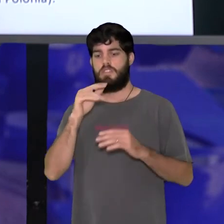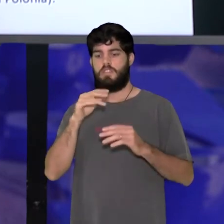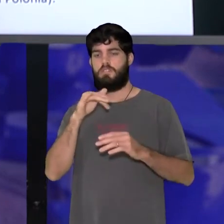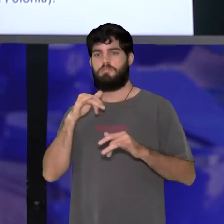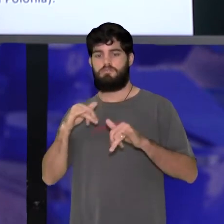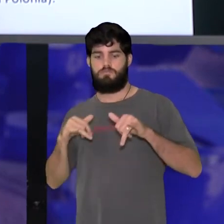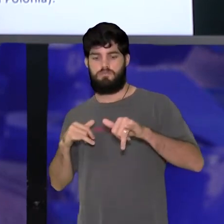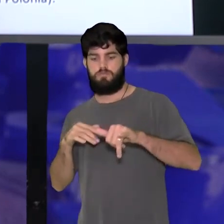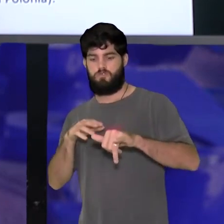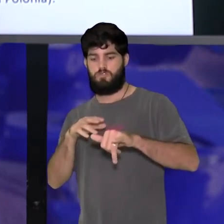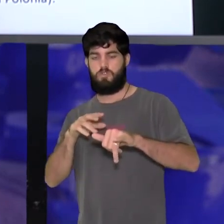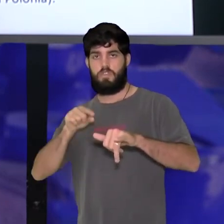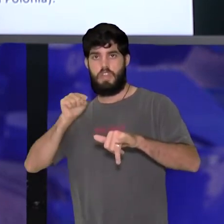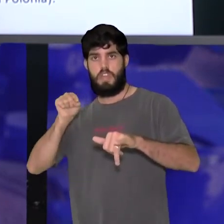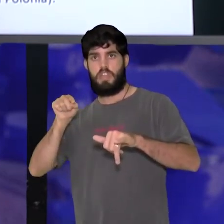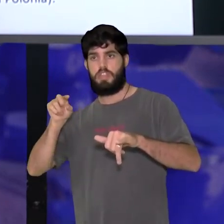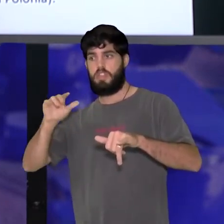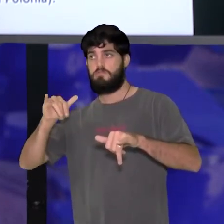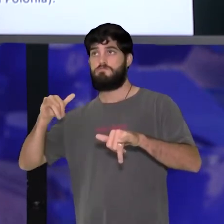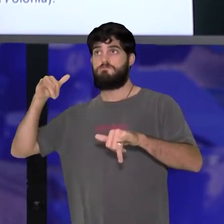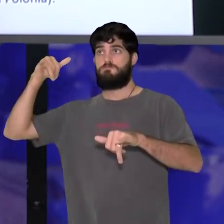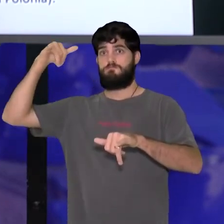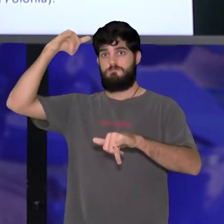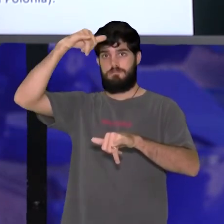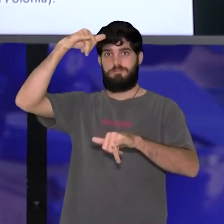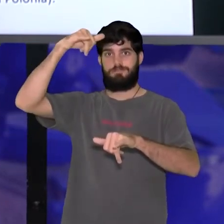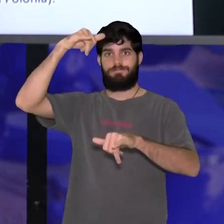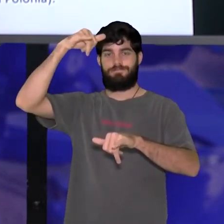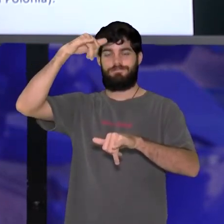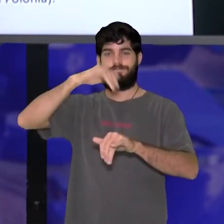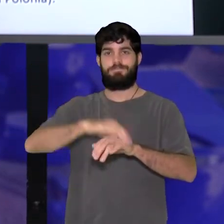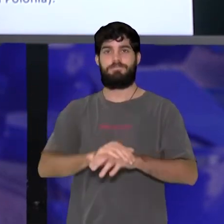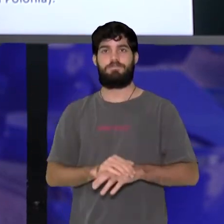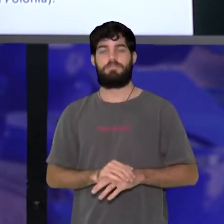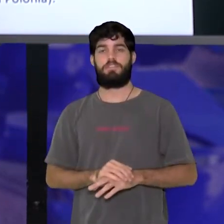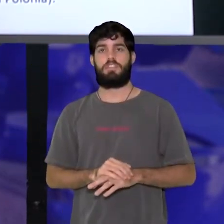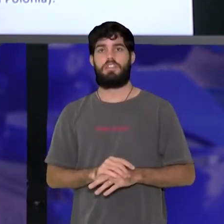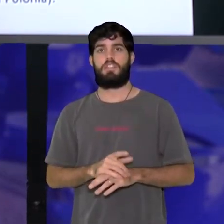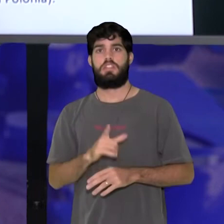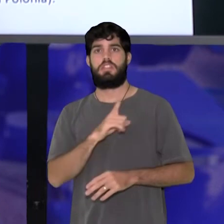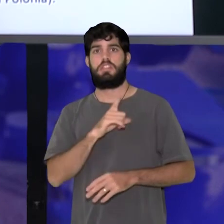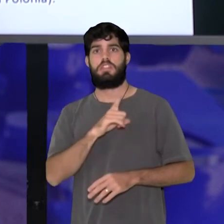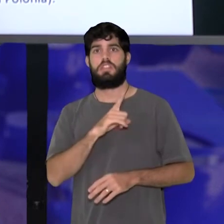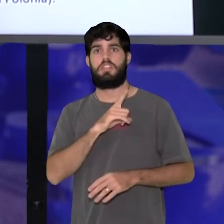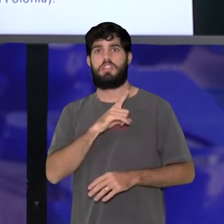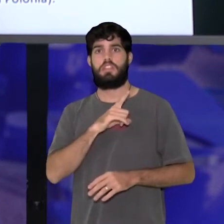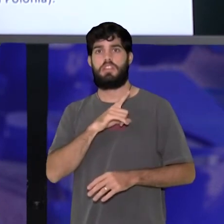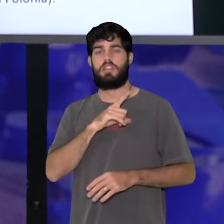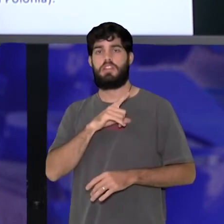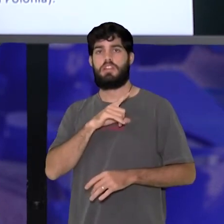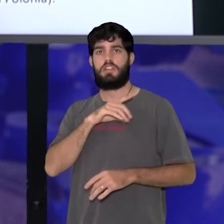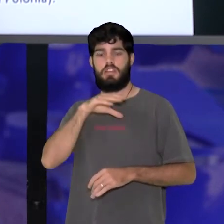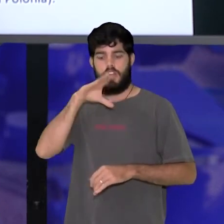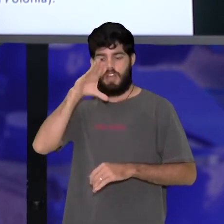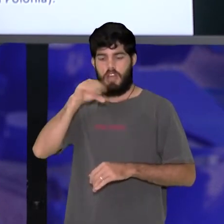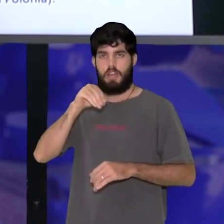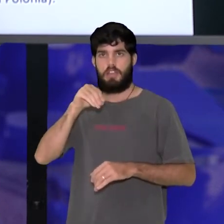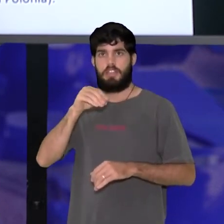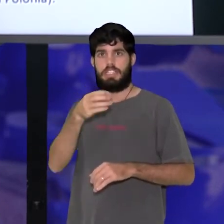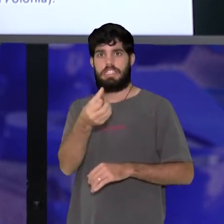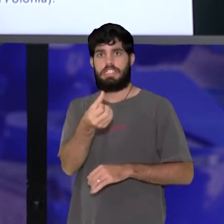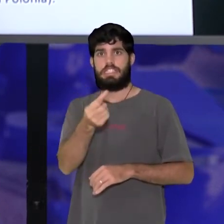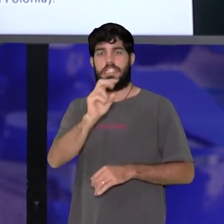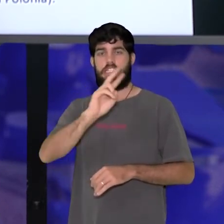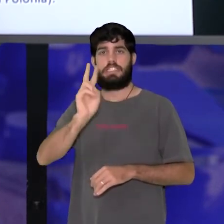aviões. Mas o mais interessante é que ele possuía uma câmera fotográfica que tinha 6